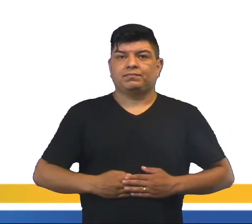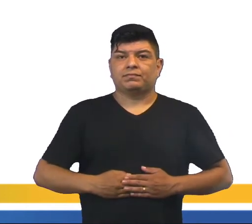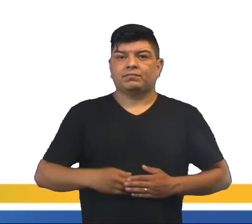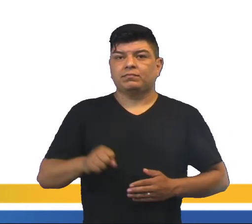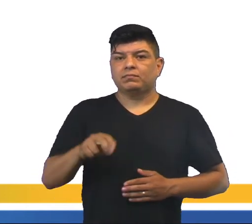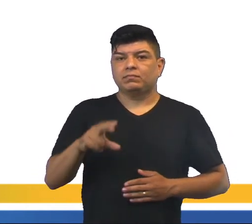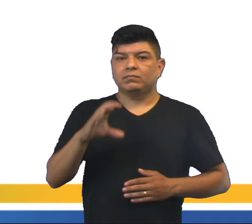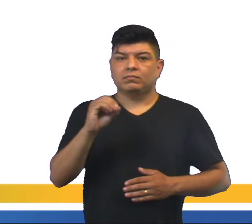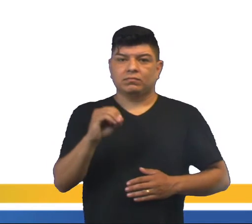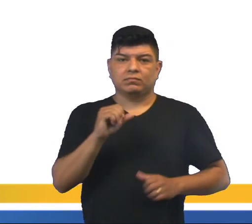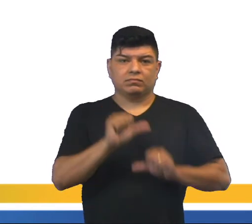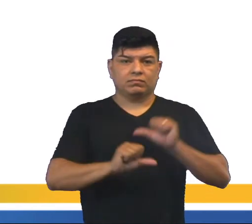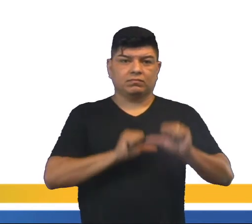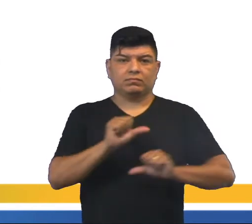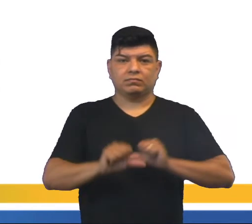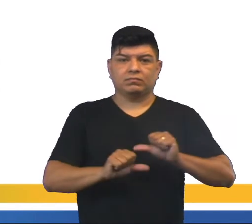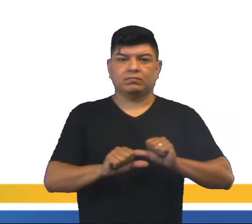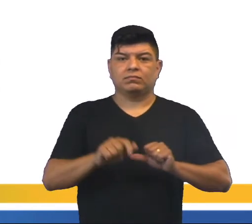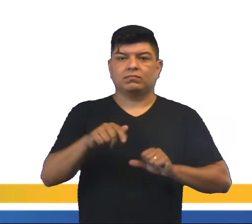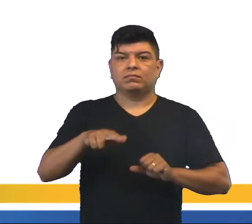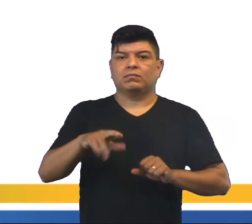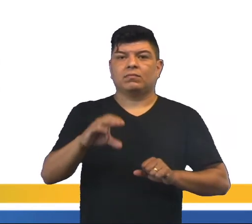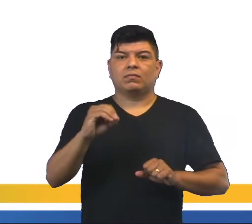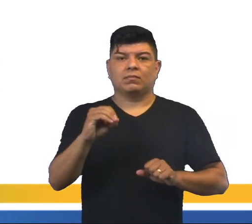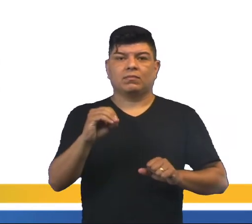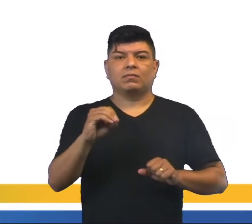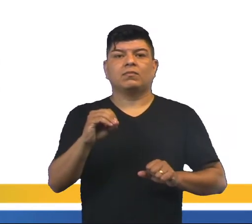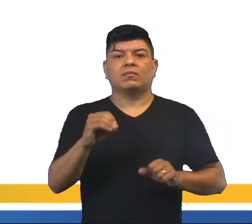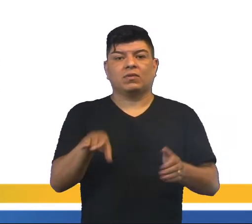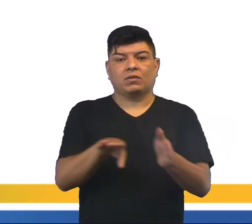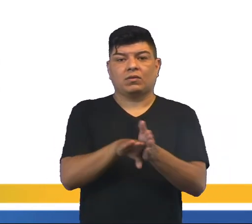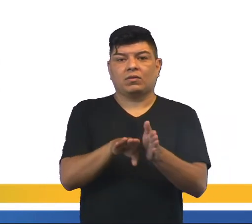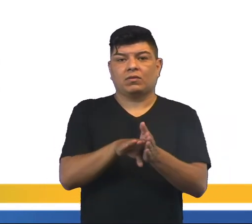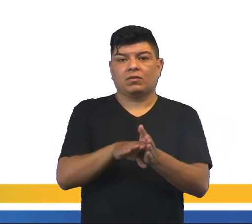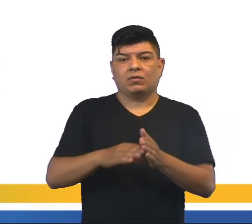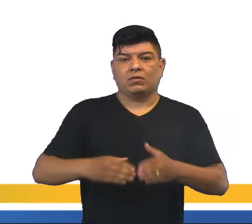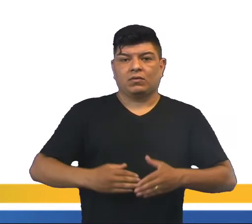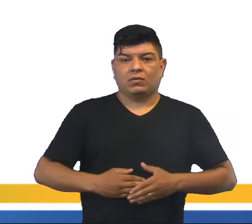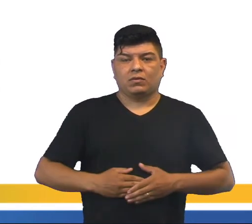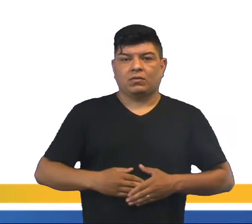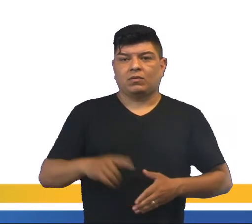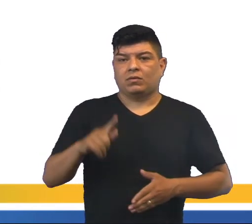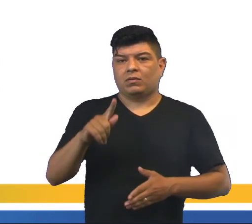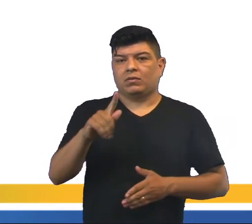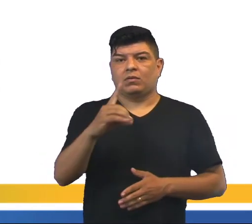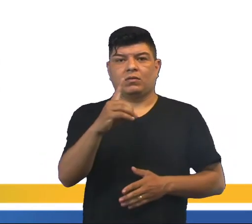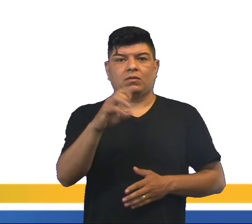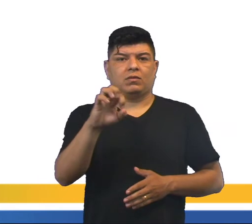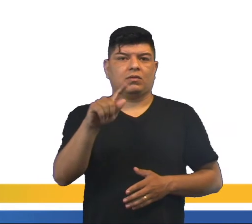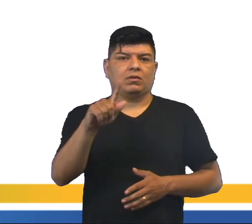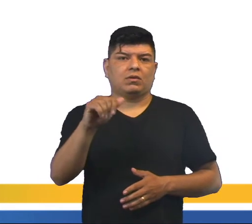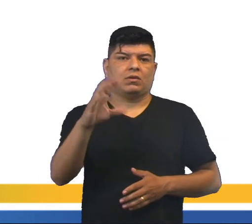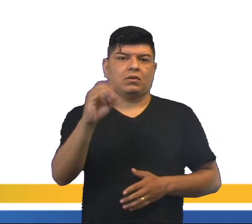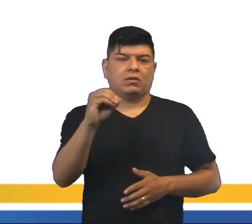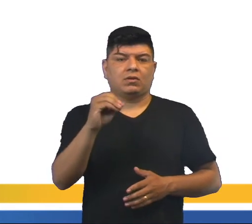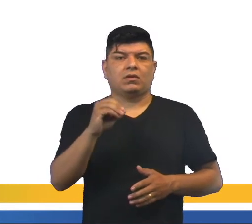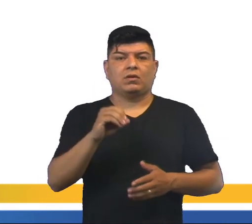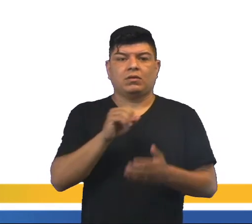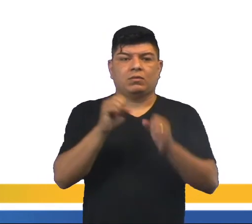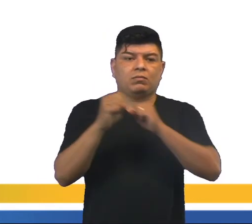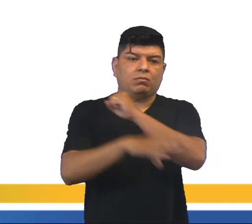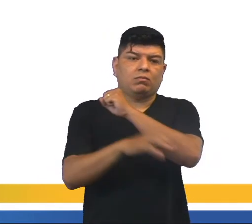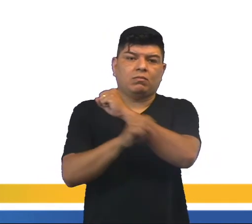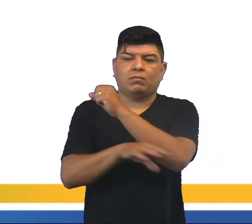suco gástrico e transforma-se em quimo. O quimo chega ao intestino delgado e sofre a ação de secreção produzidas pelo